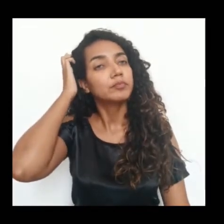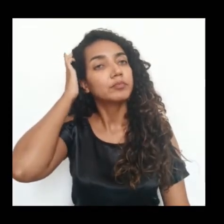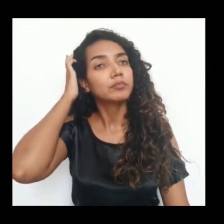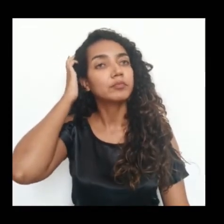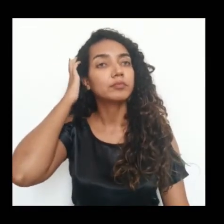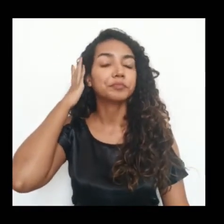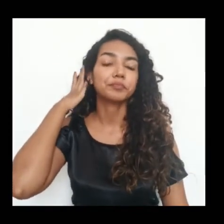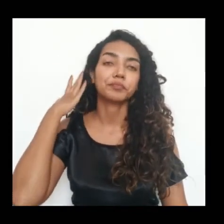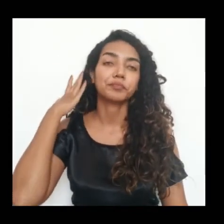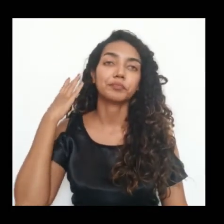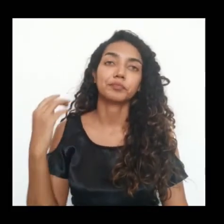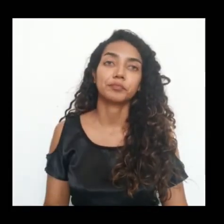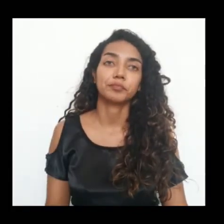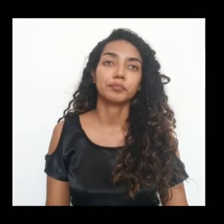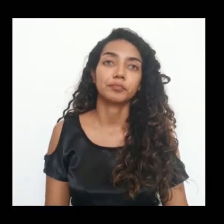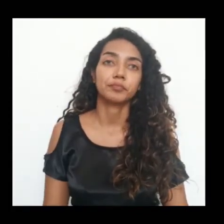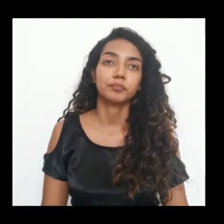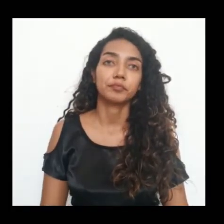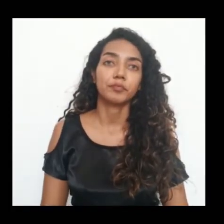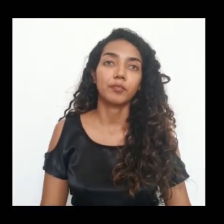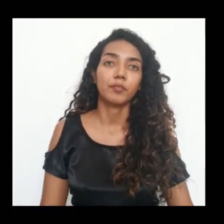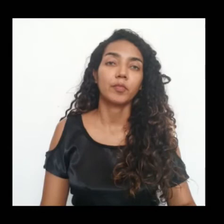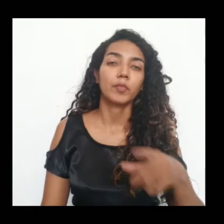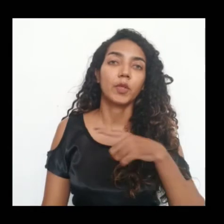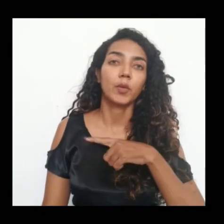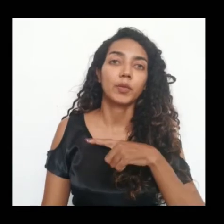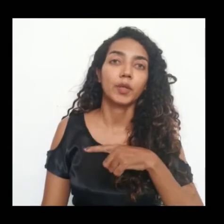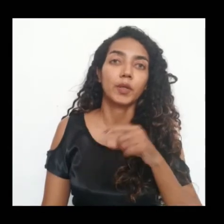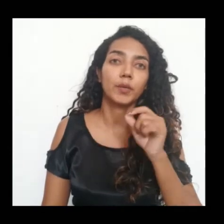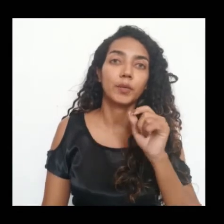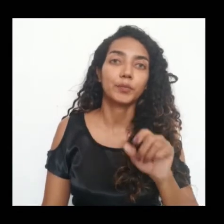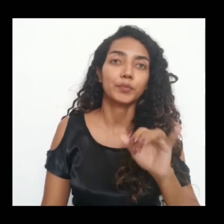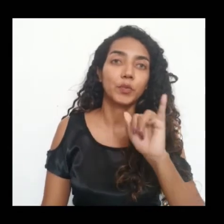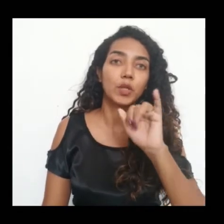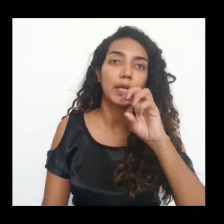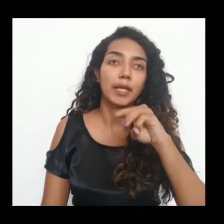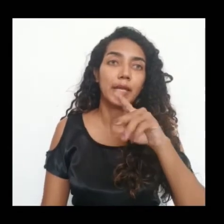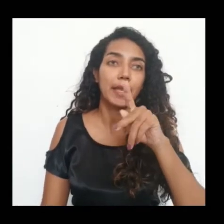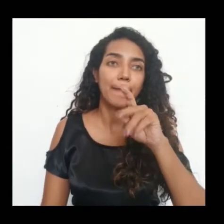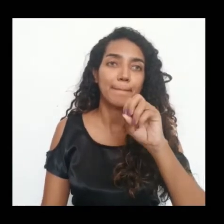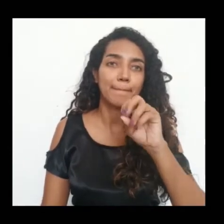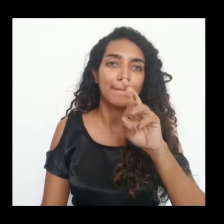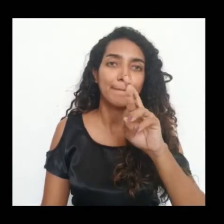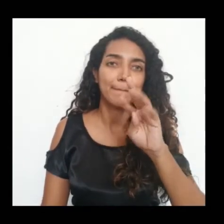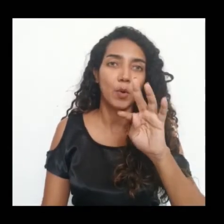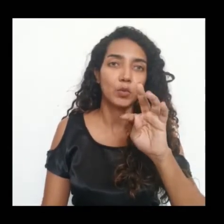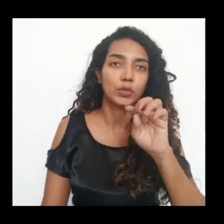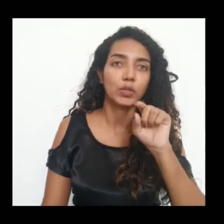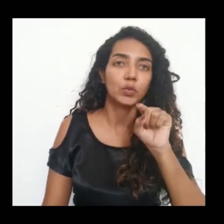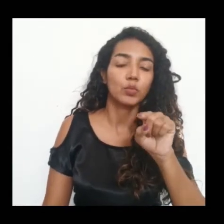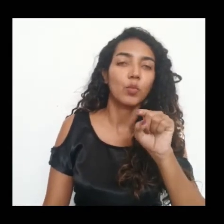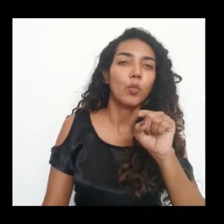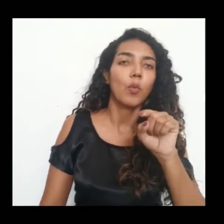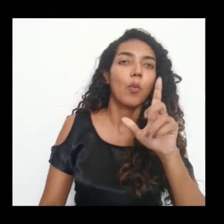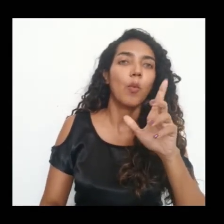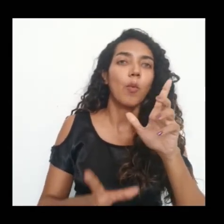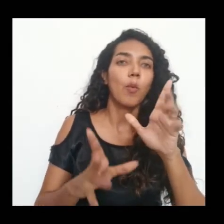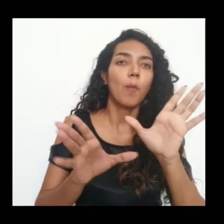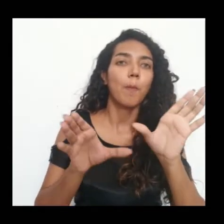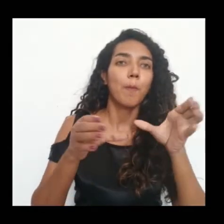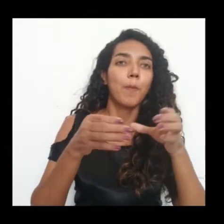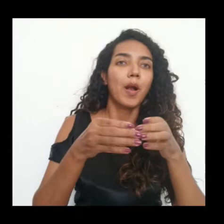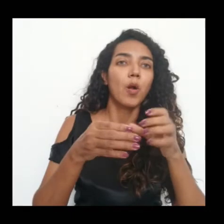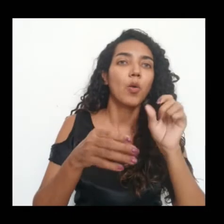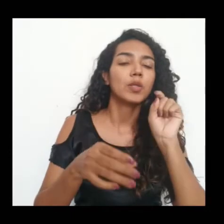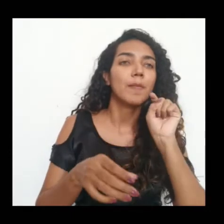um import do pacote ponto asterisco. Isso aqui